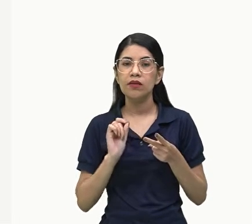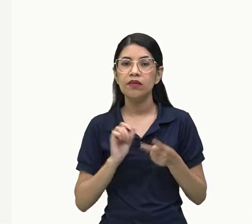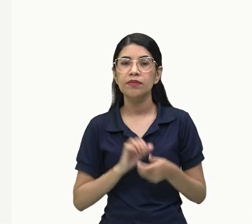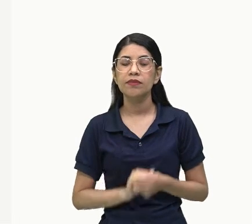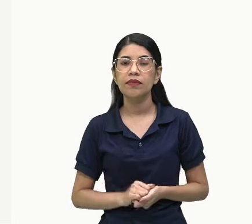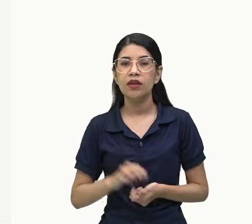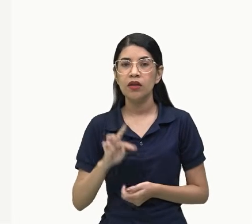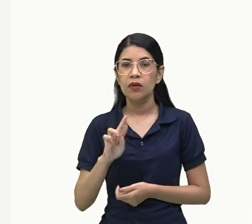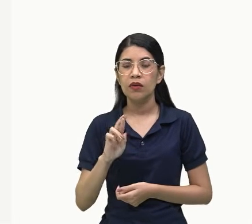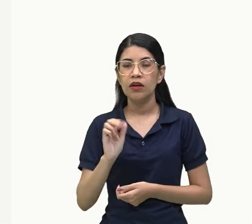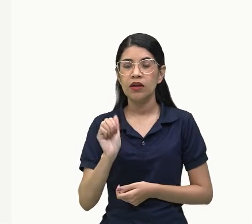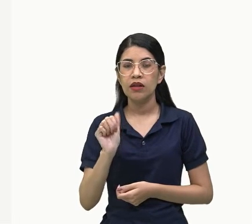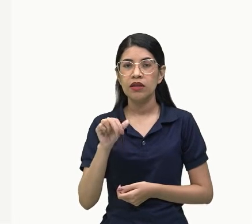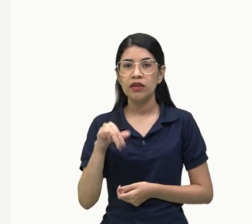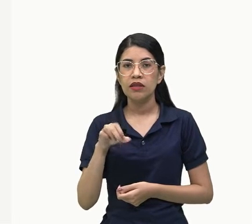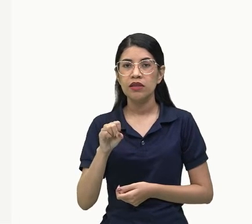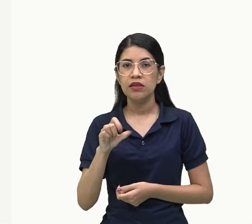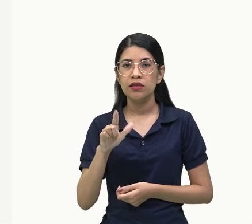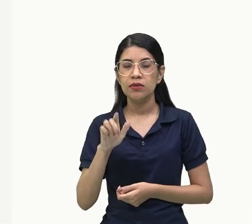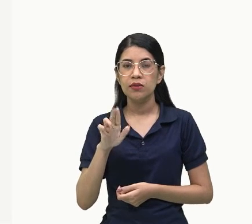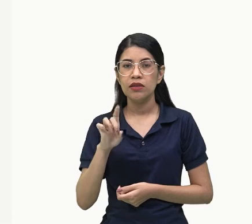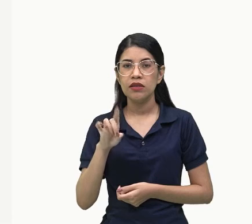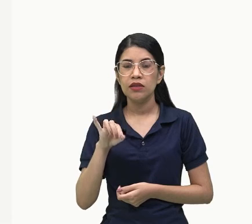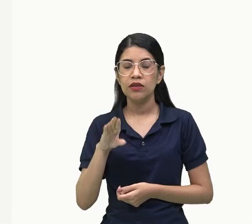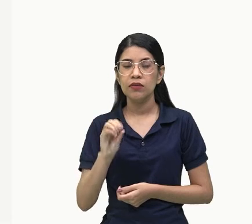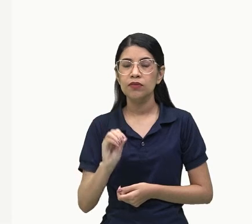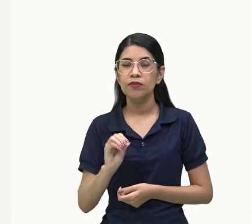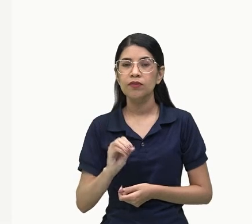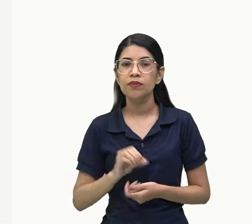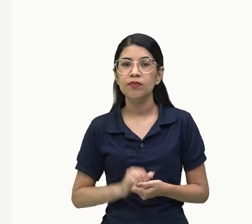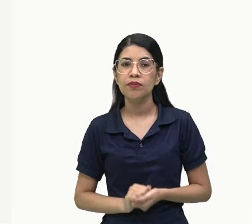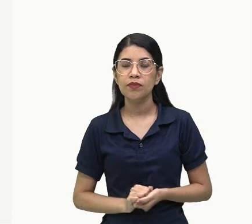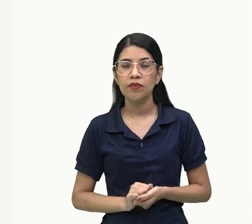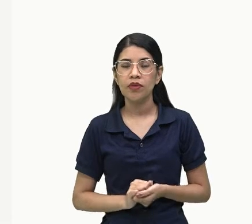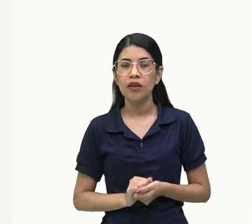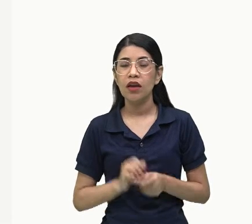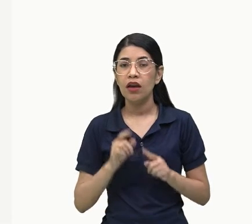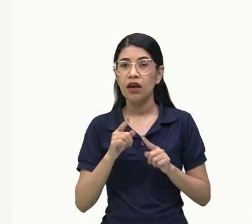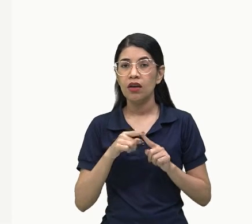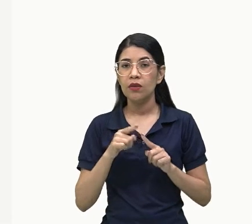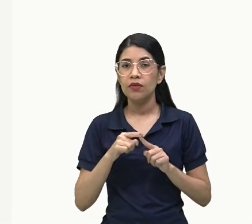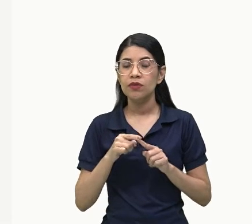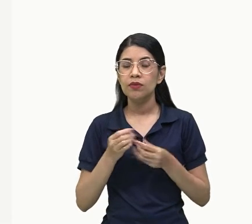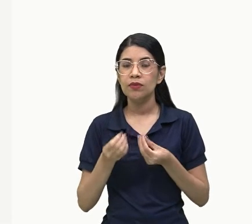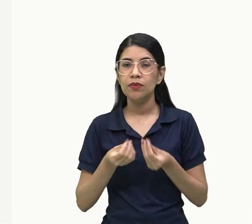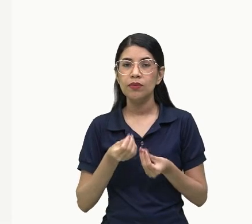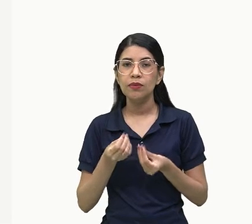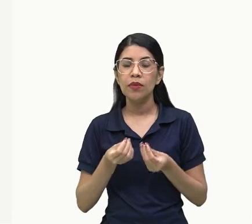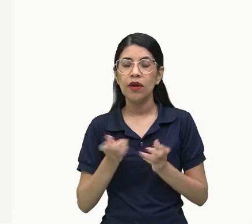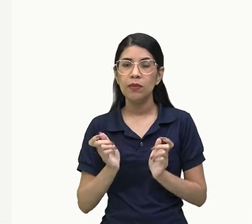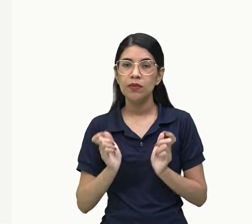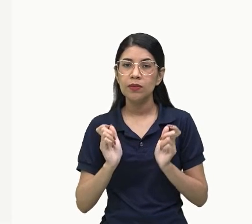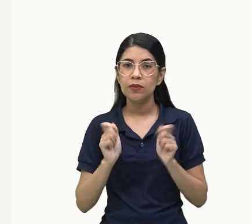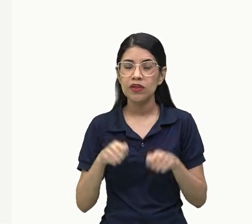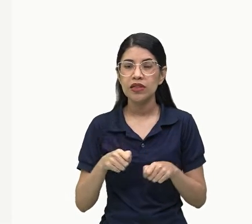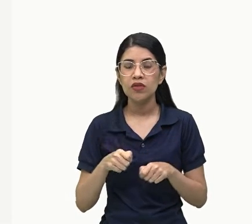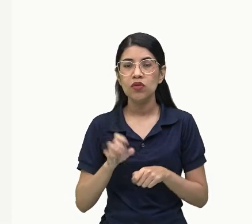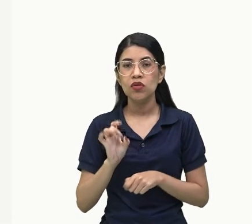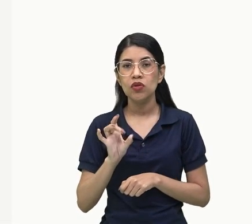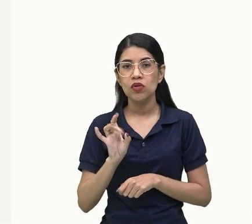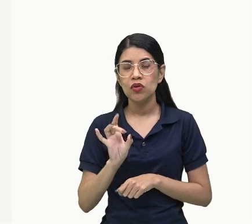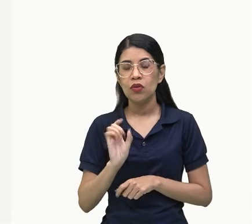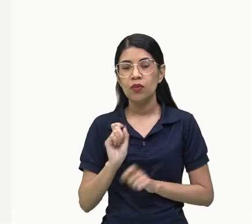é o translúcido. Meio translúcido é um meio óptico que permite